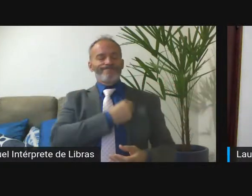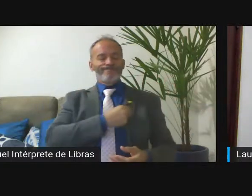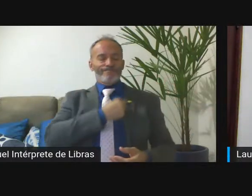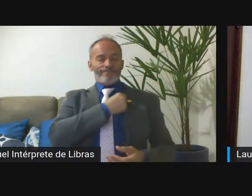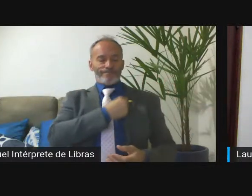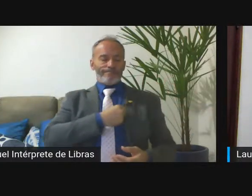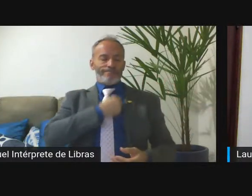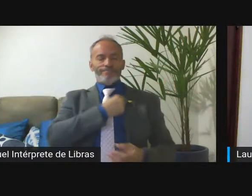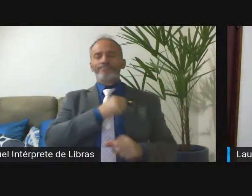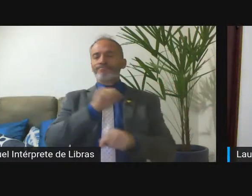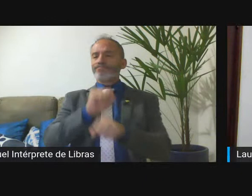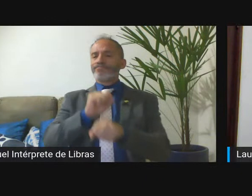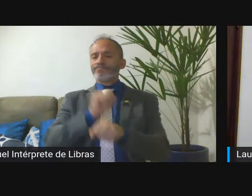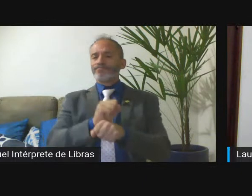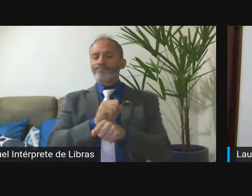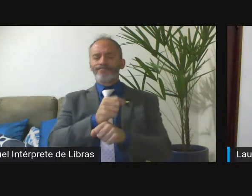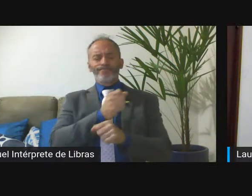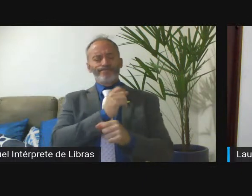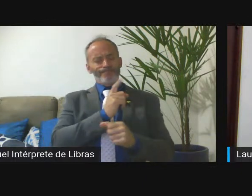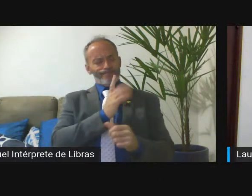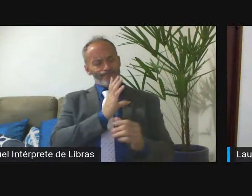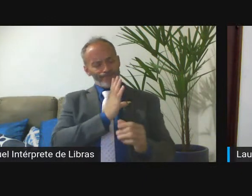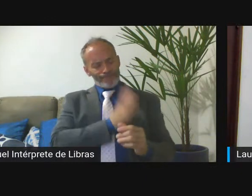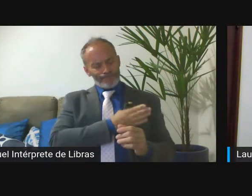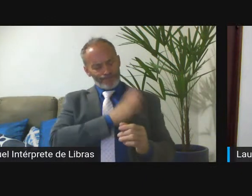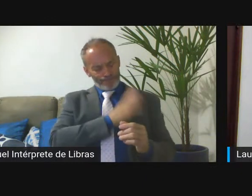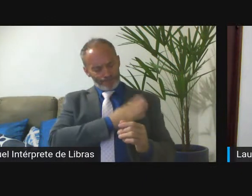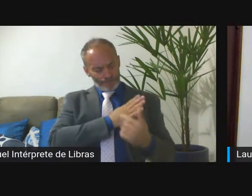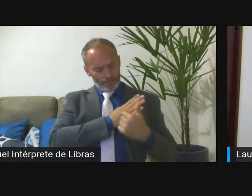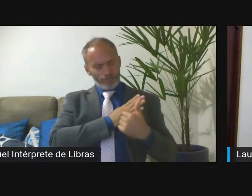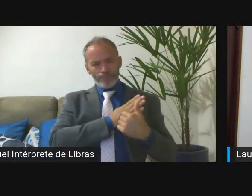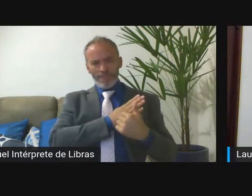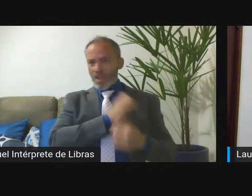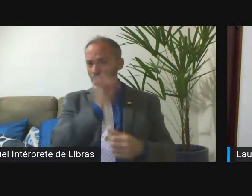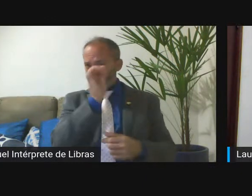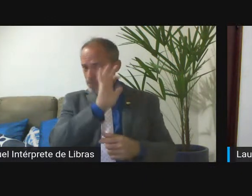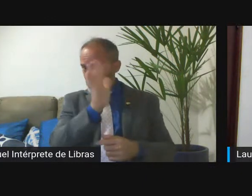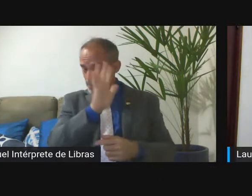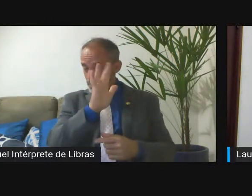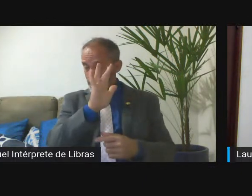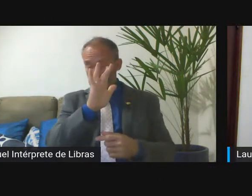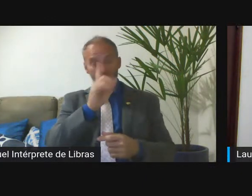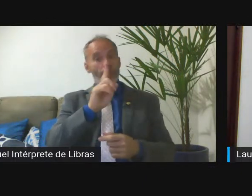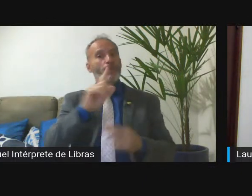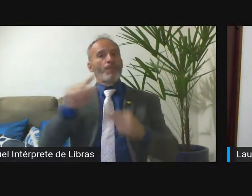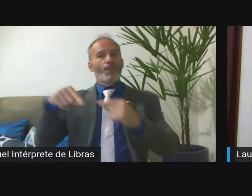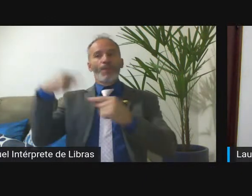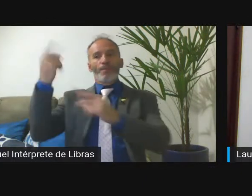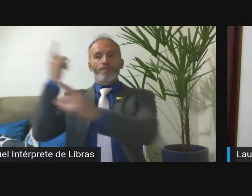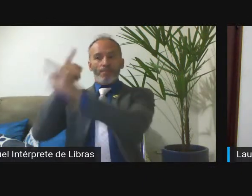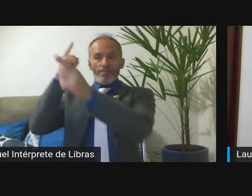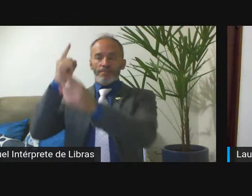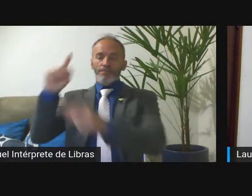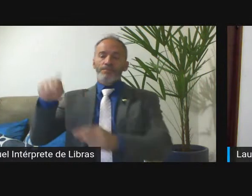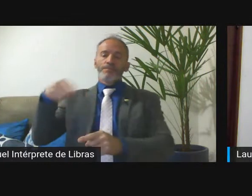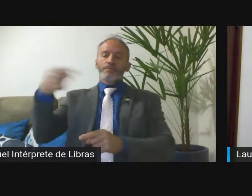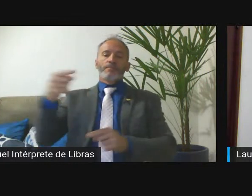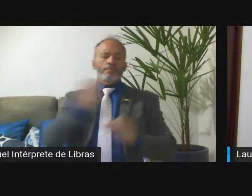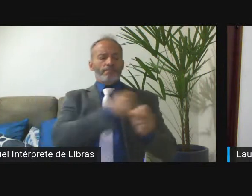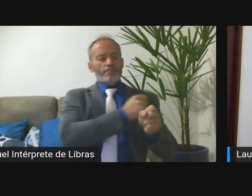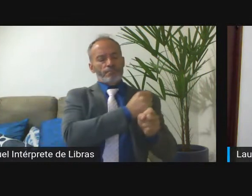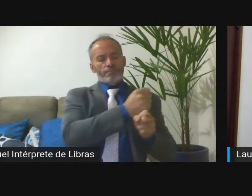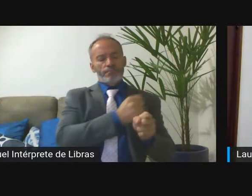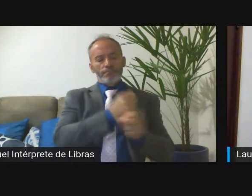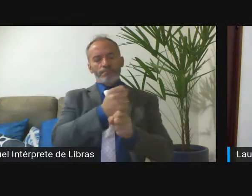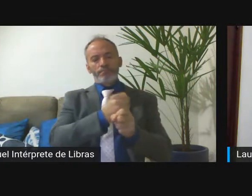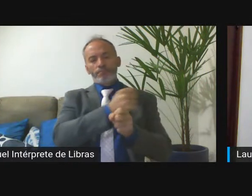e espero de todo o coração que hoje não seja um adeus, mas um até logo. Esses anos